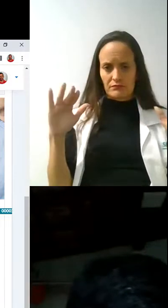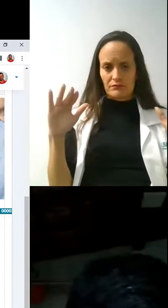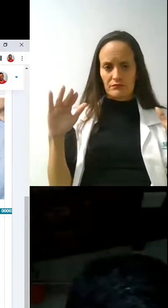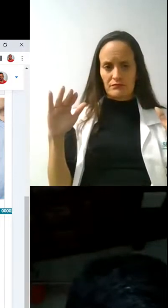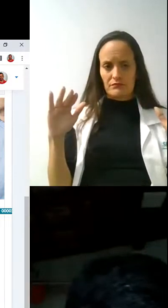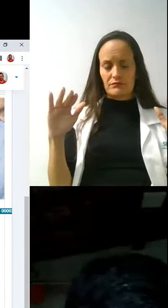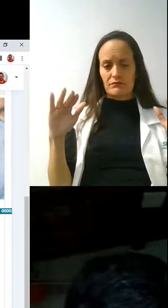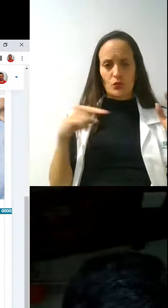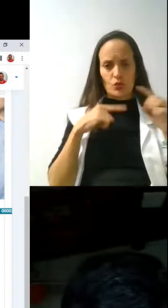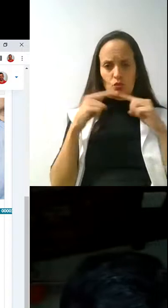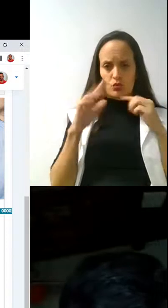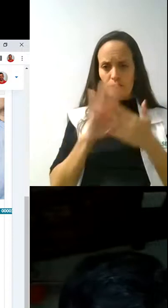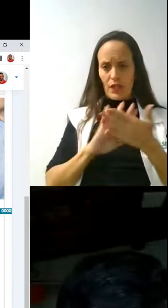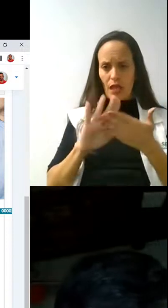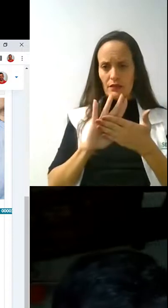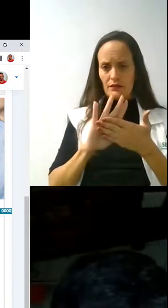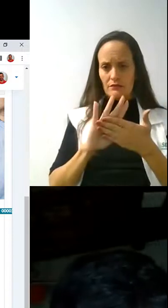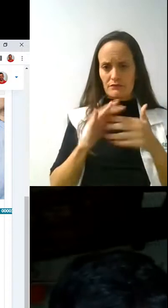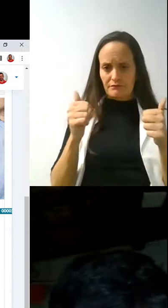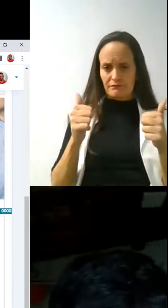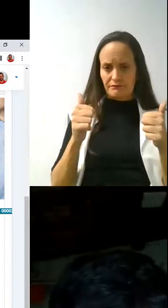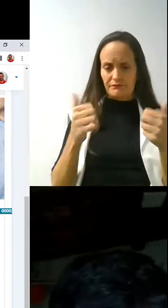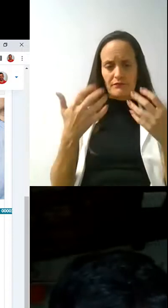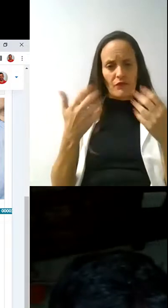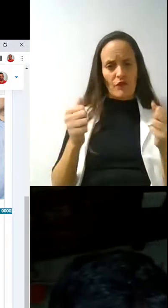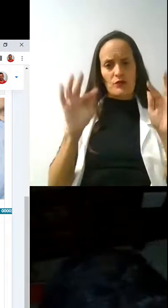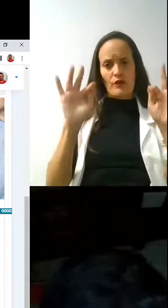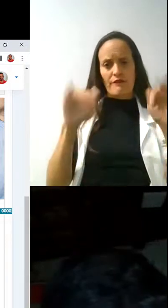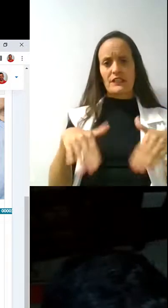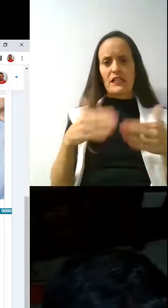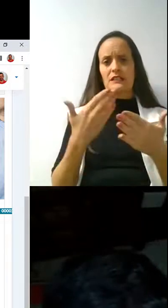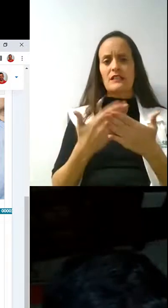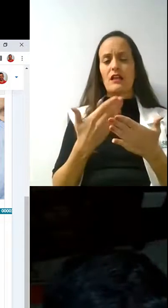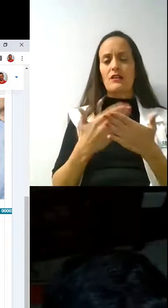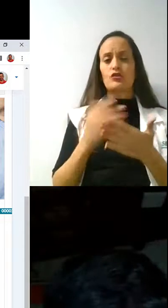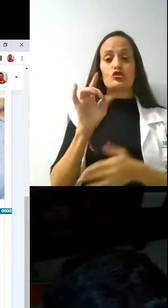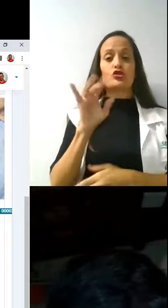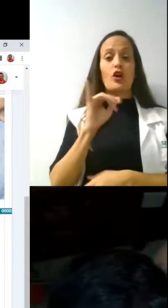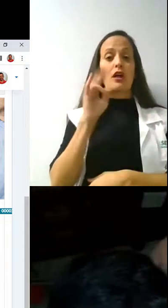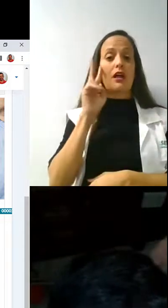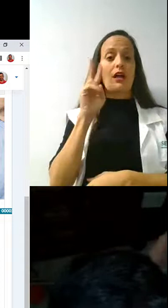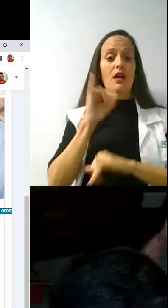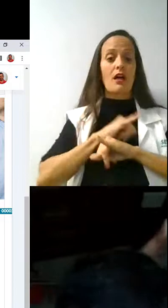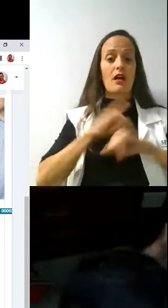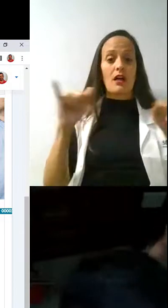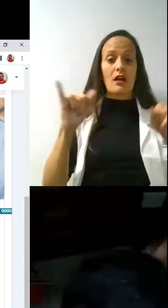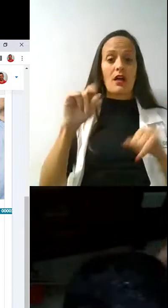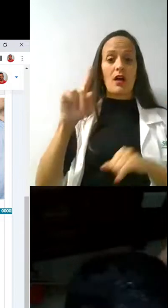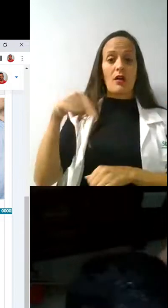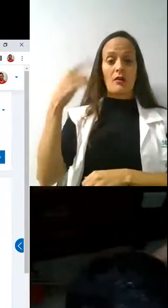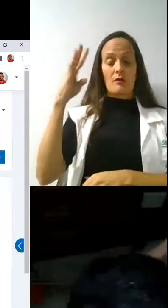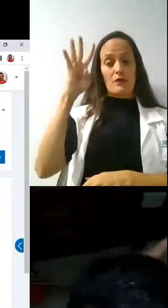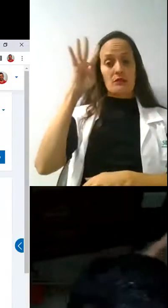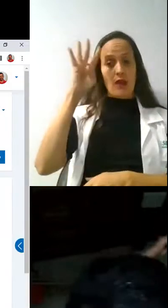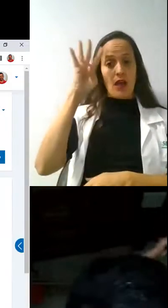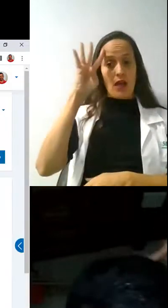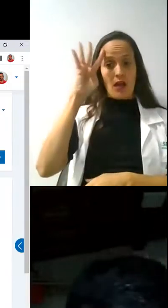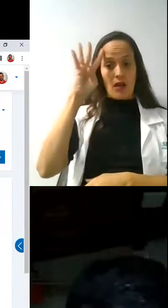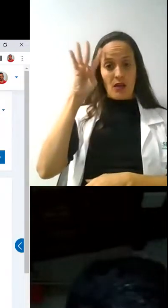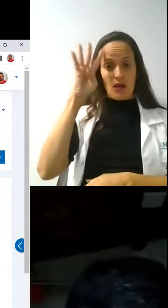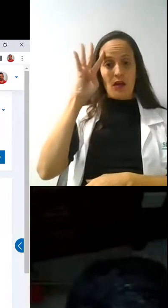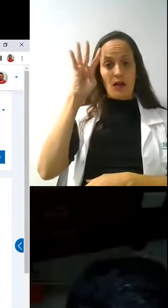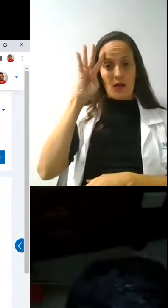Se ninguém tiver dúvidas, então vou encerrar a reunião aqui, ó. Só reforçando avisos. Próxima semana, as 2 turmas, tanto a 12 quanto